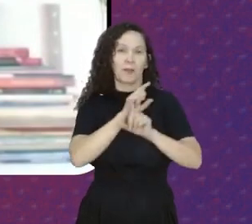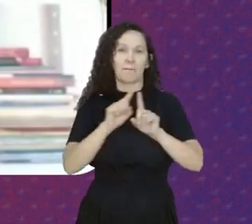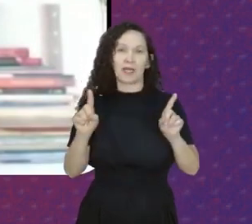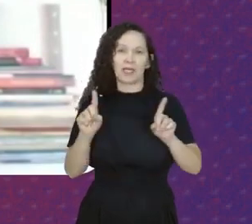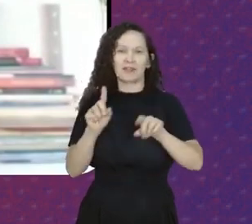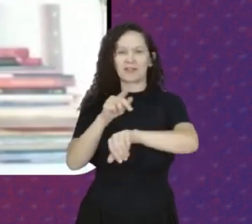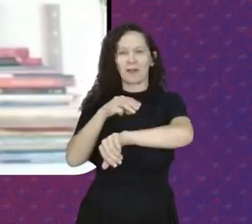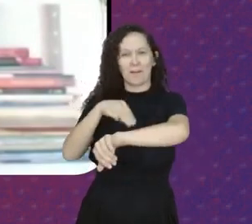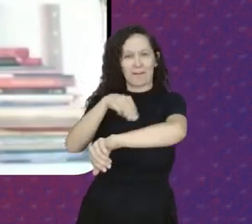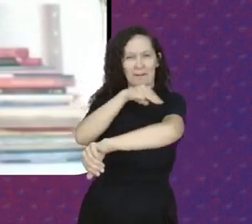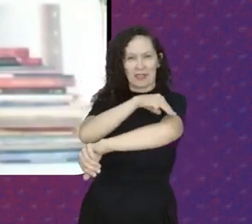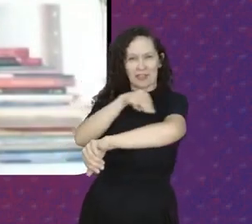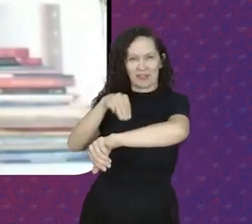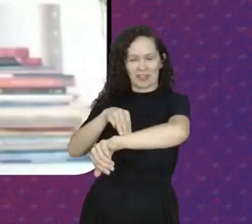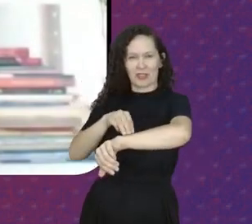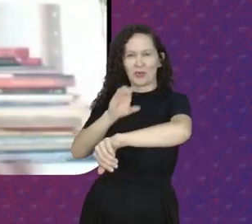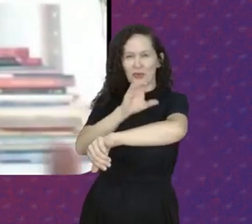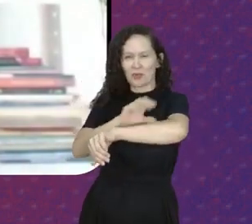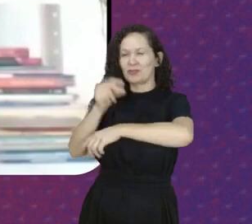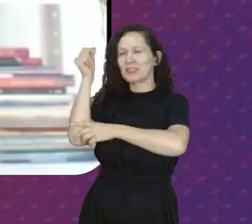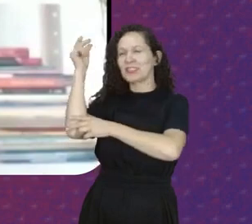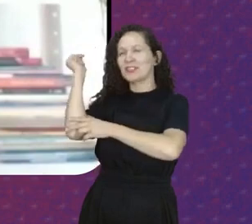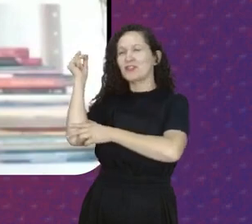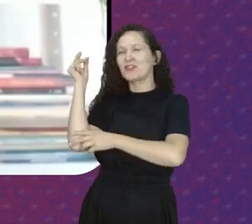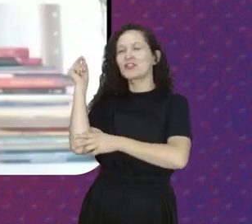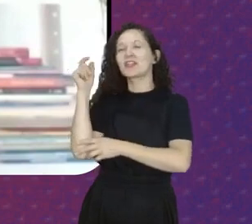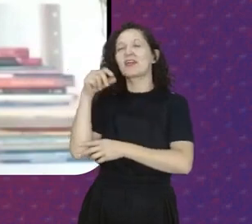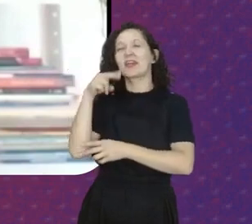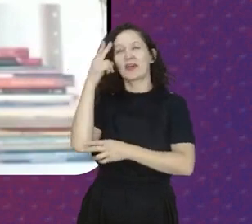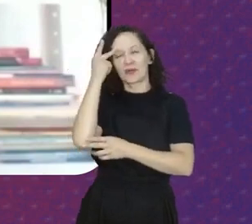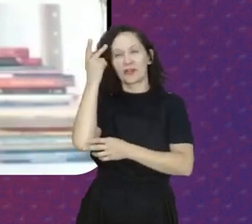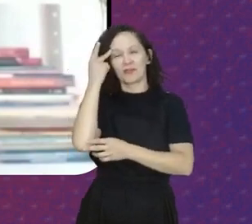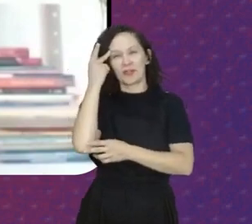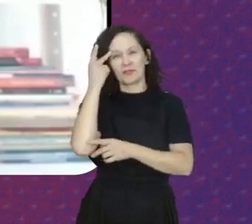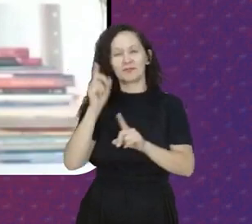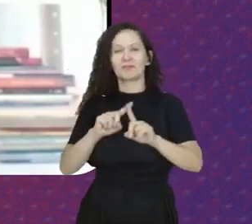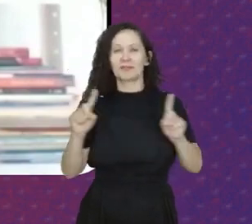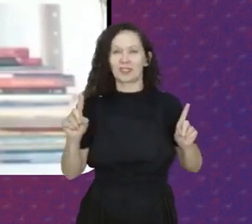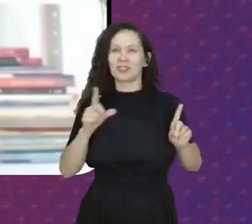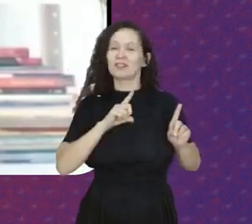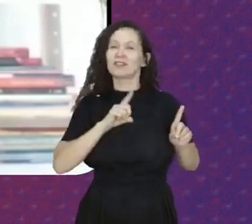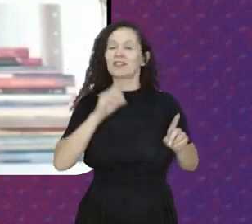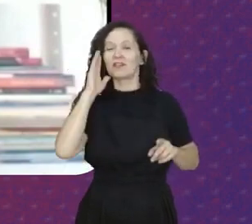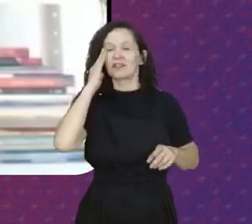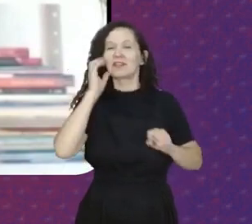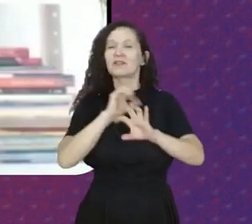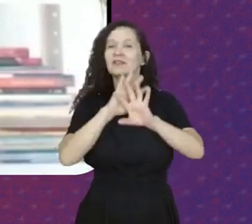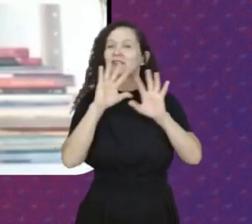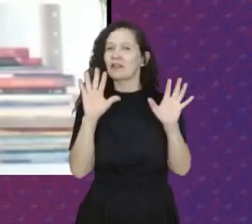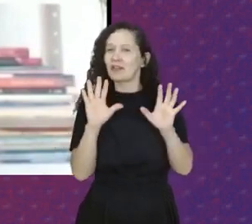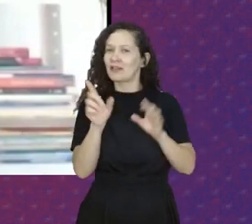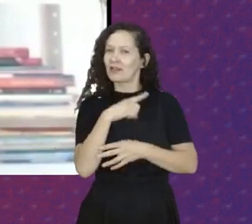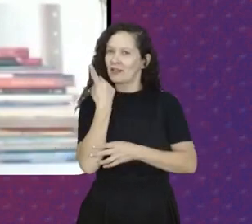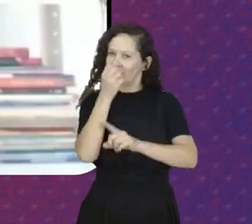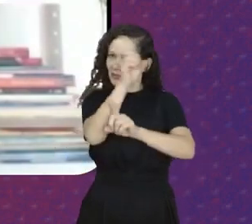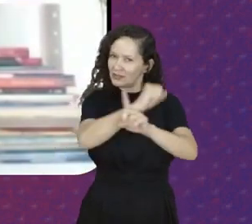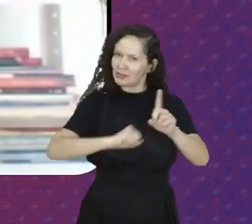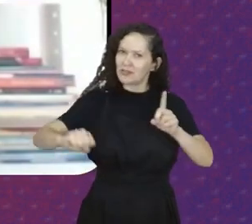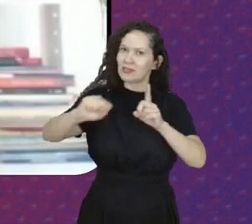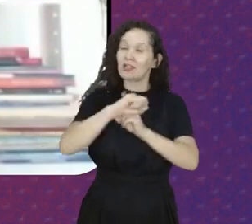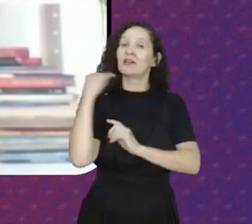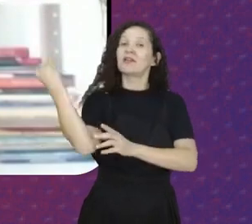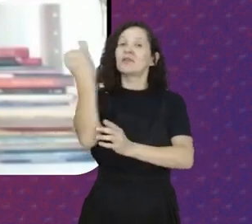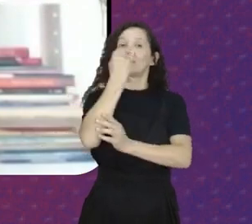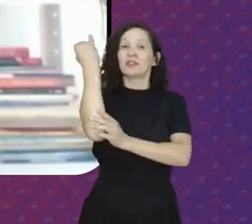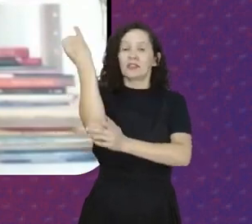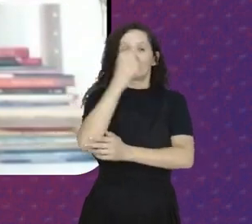magistério normal. No entanto, mesmo sendo admitido isso, há um entendimento crescente da nossa sociedade da